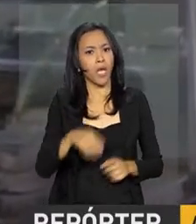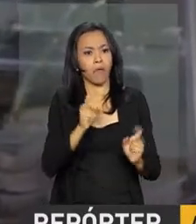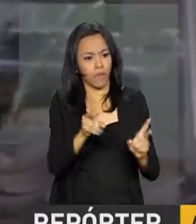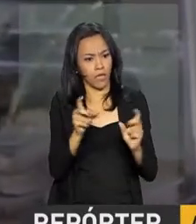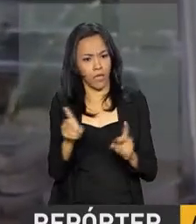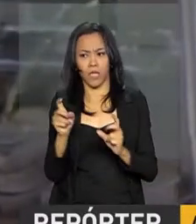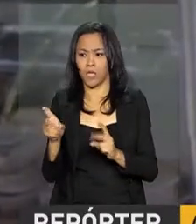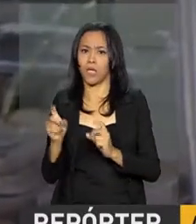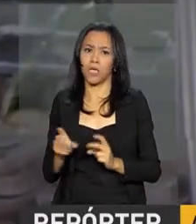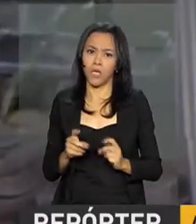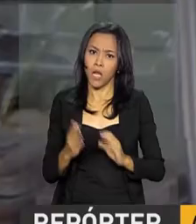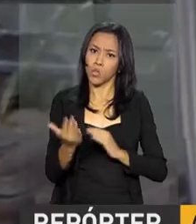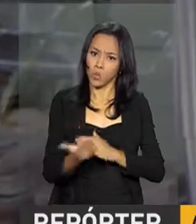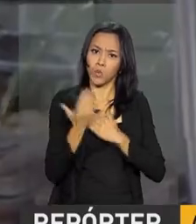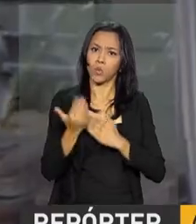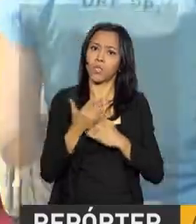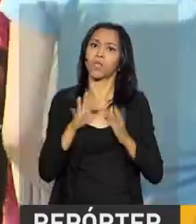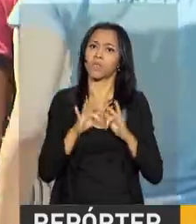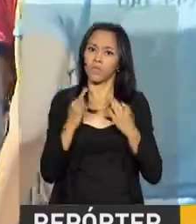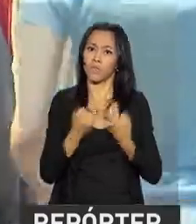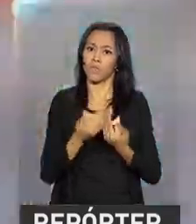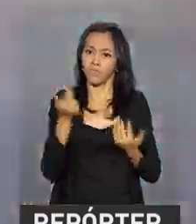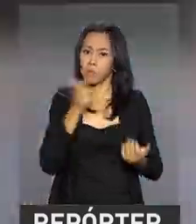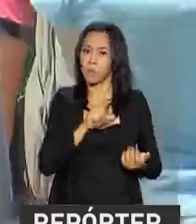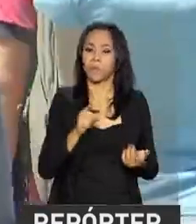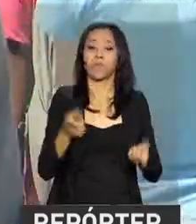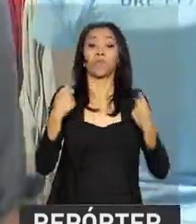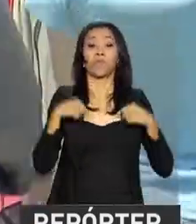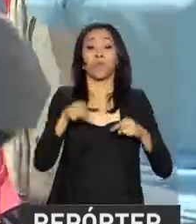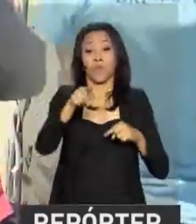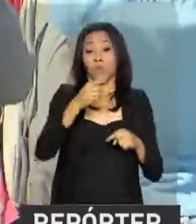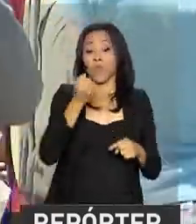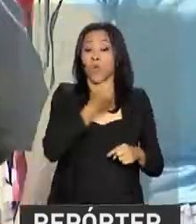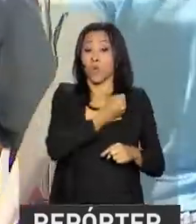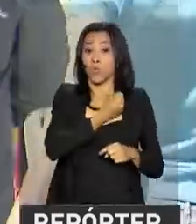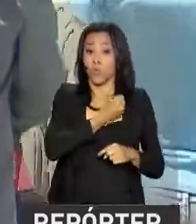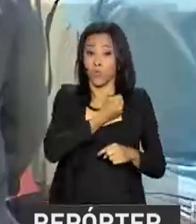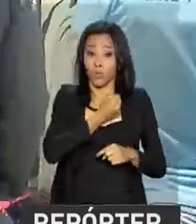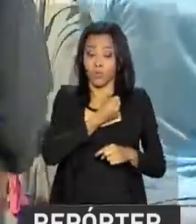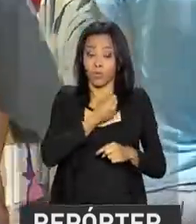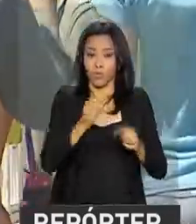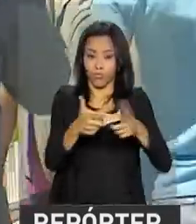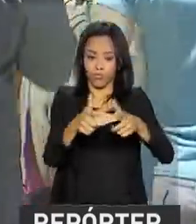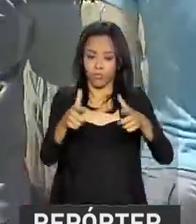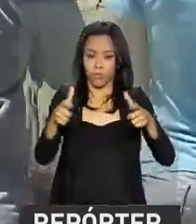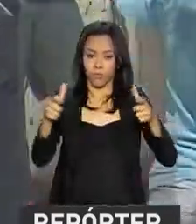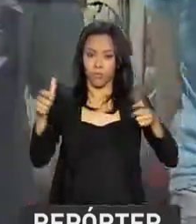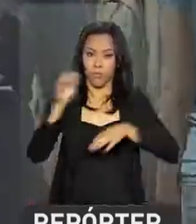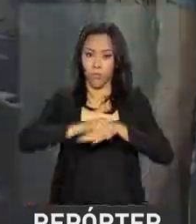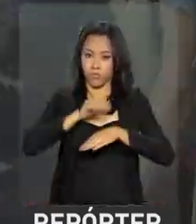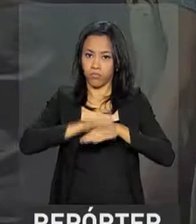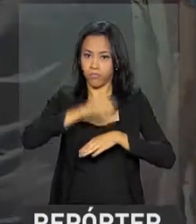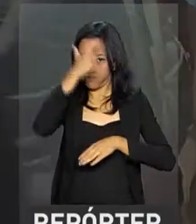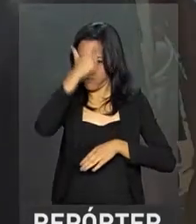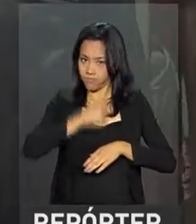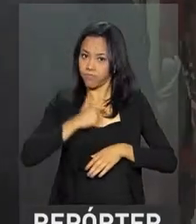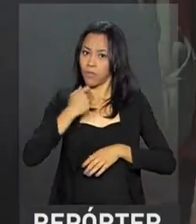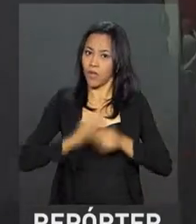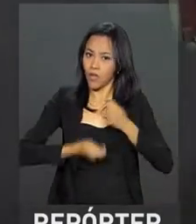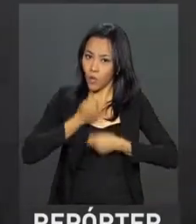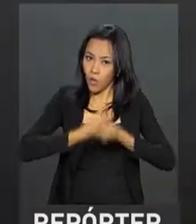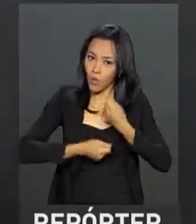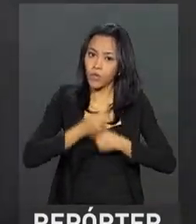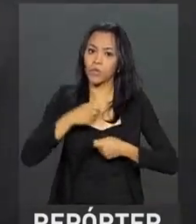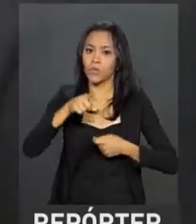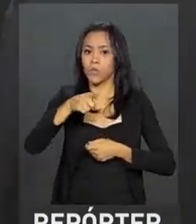conseguir a ajuda da minha família por exemplo o aumento do número de trabalhadores por conta própria impacto na diminuição em mais